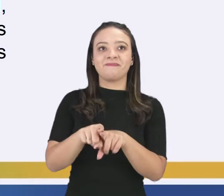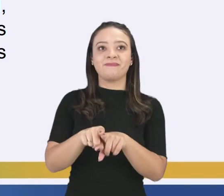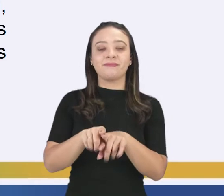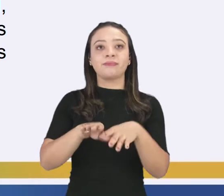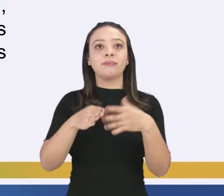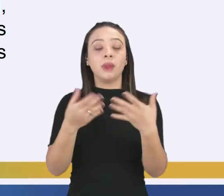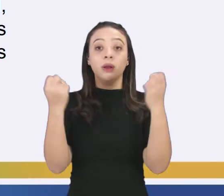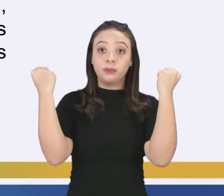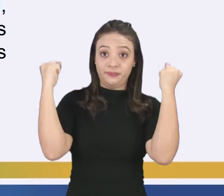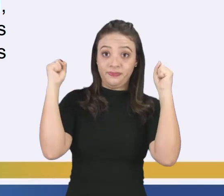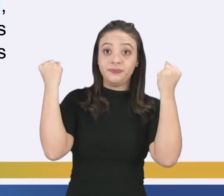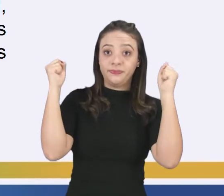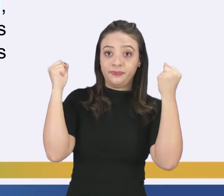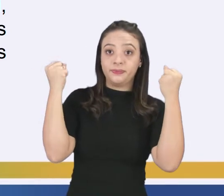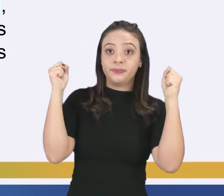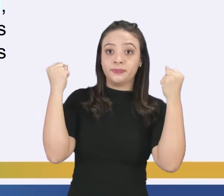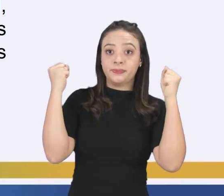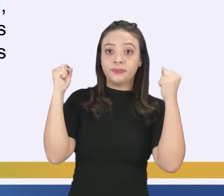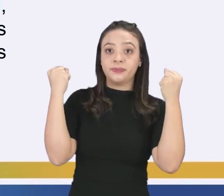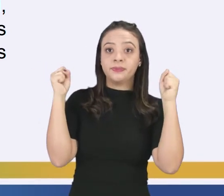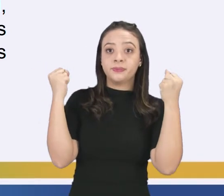A atividade física